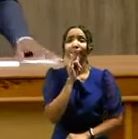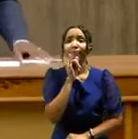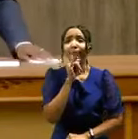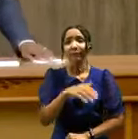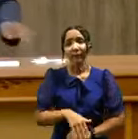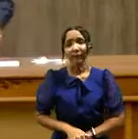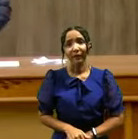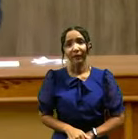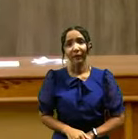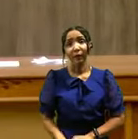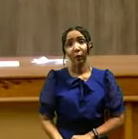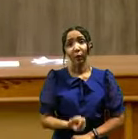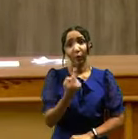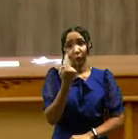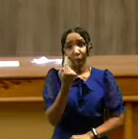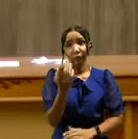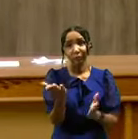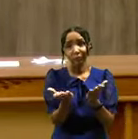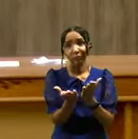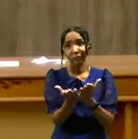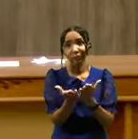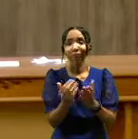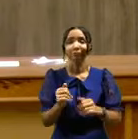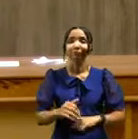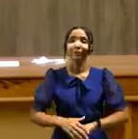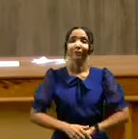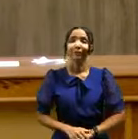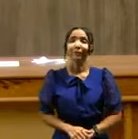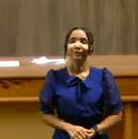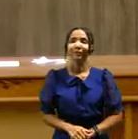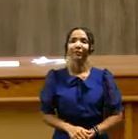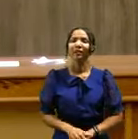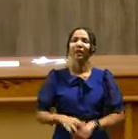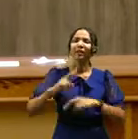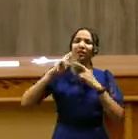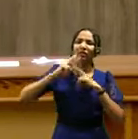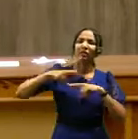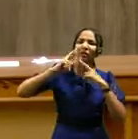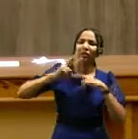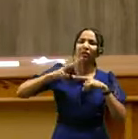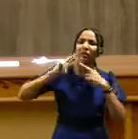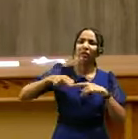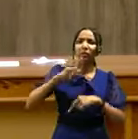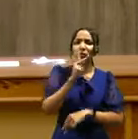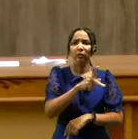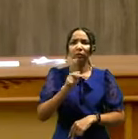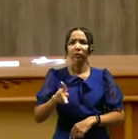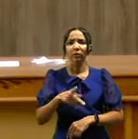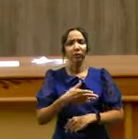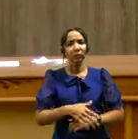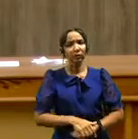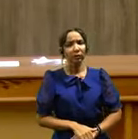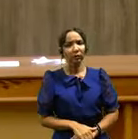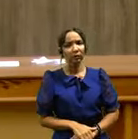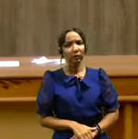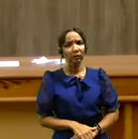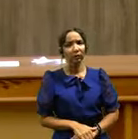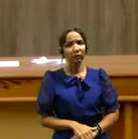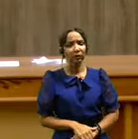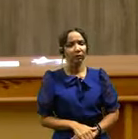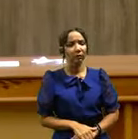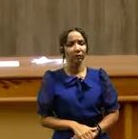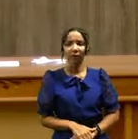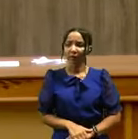crente tá crente mesmo de verdade aí criticou criticou aí o irmão disse irmão você não tá com a lição não é do trimestre passado